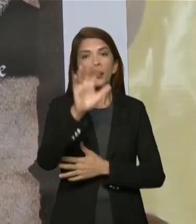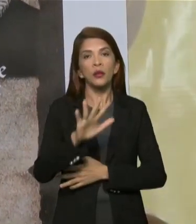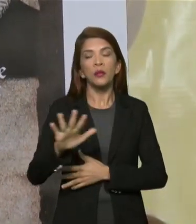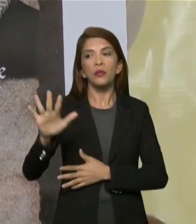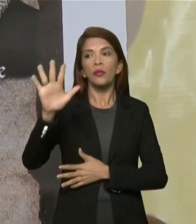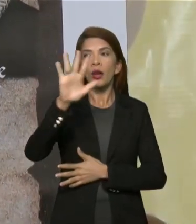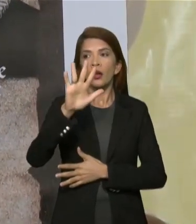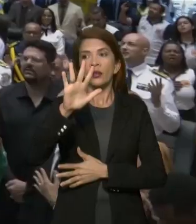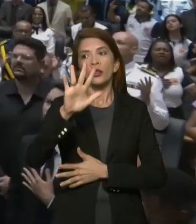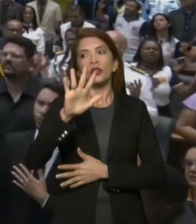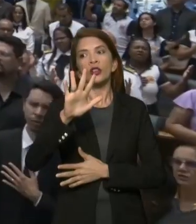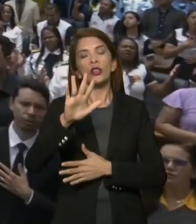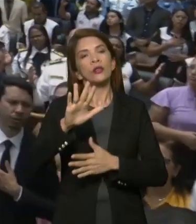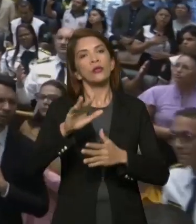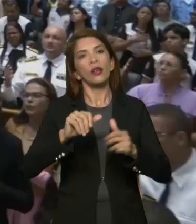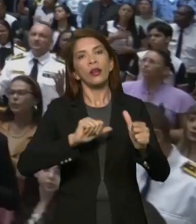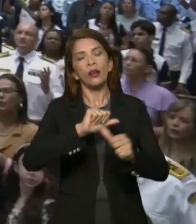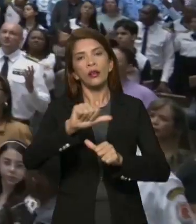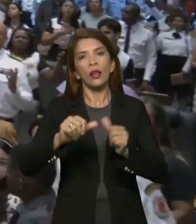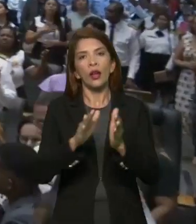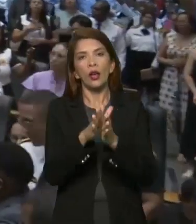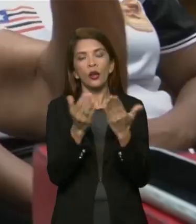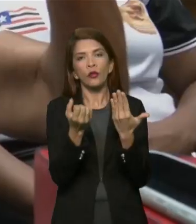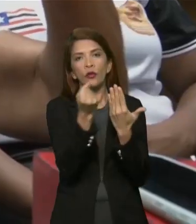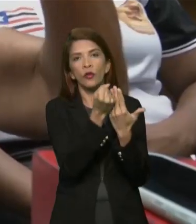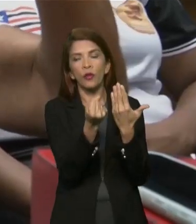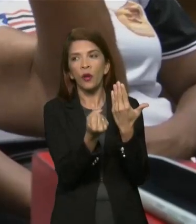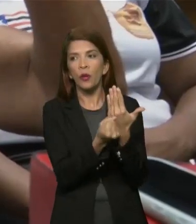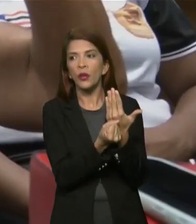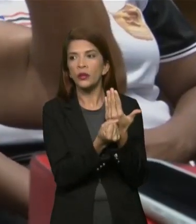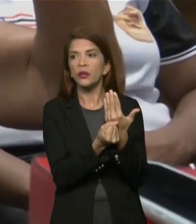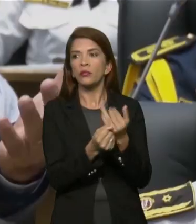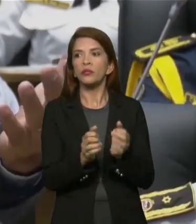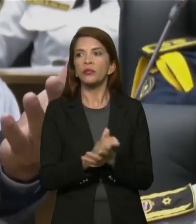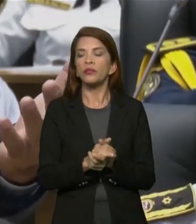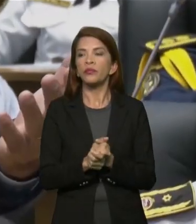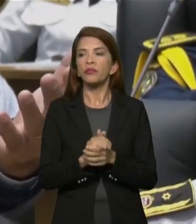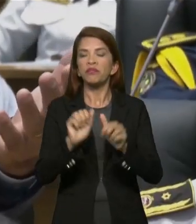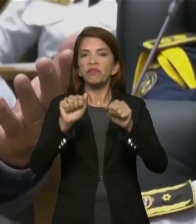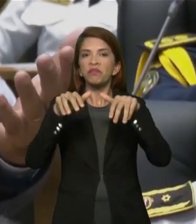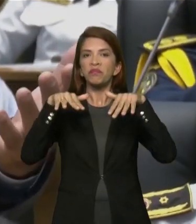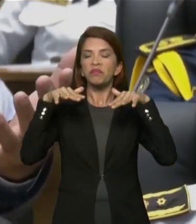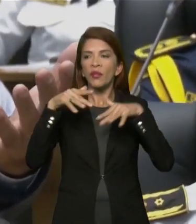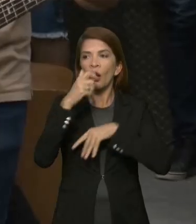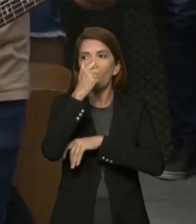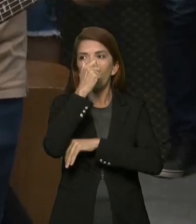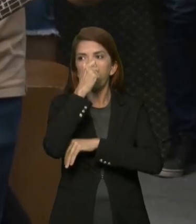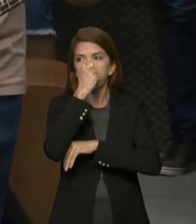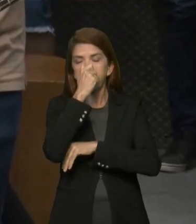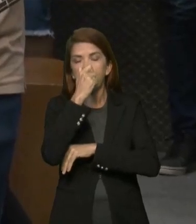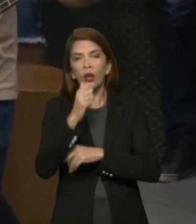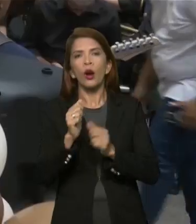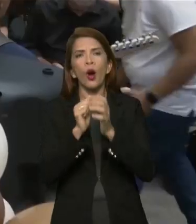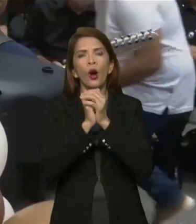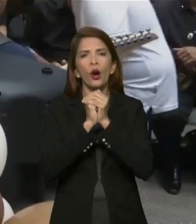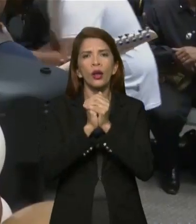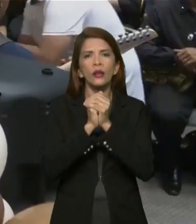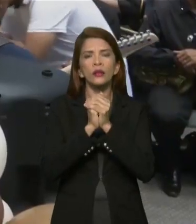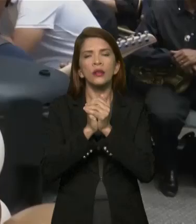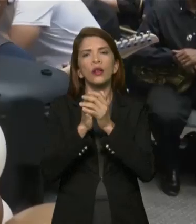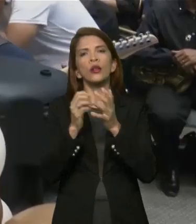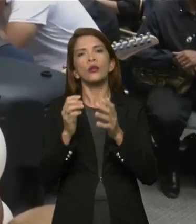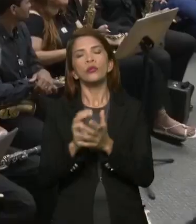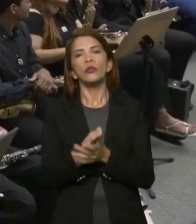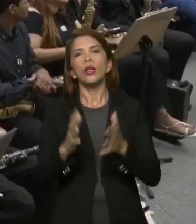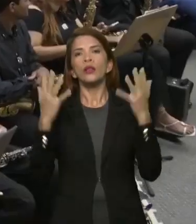nomes da Reforma Protestante. Dentro do plenário lotado, orações e homenagens marcaram a sessão solene em comemoração aos